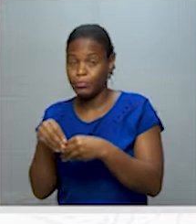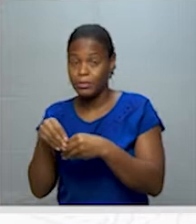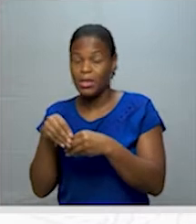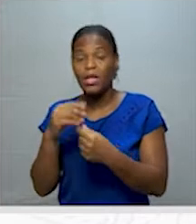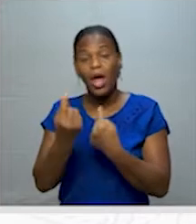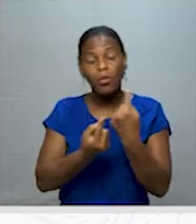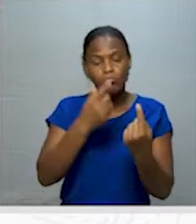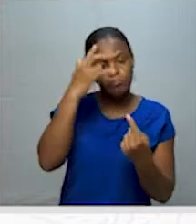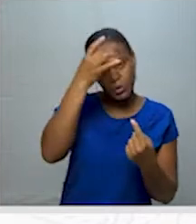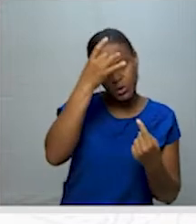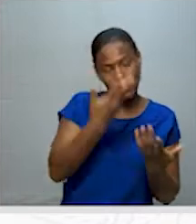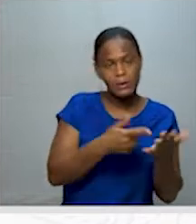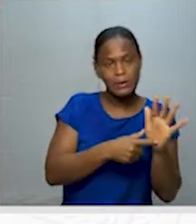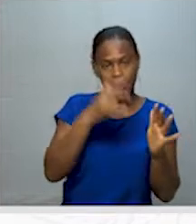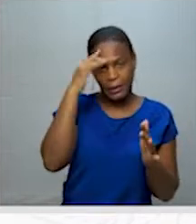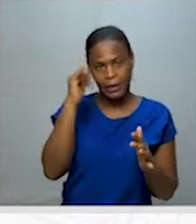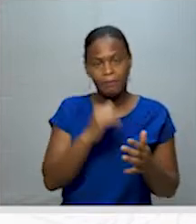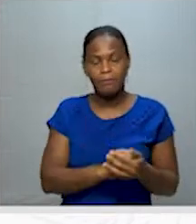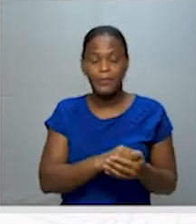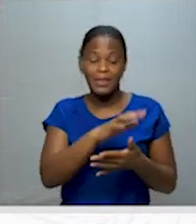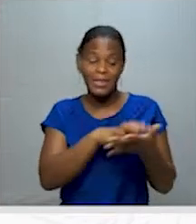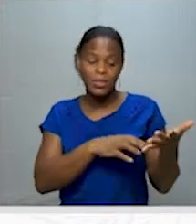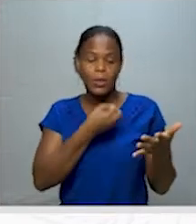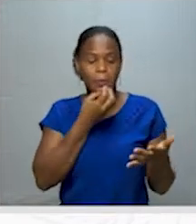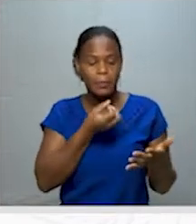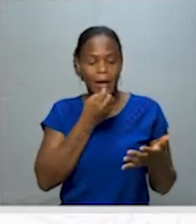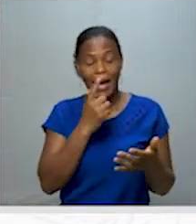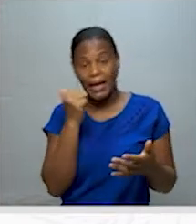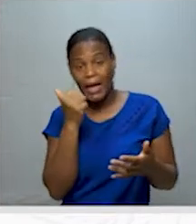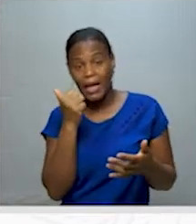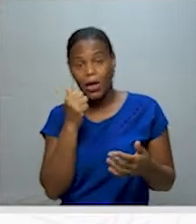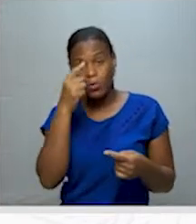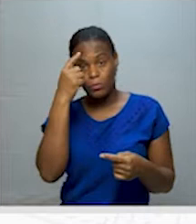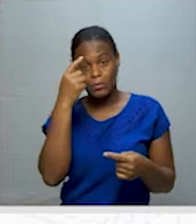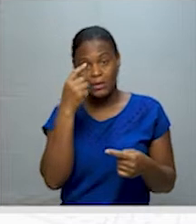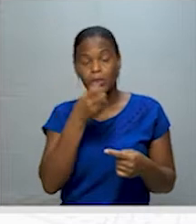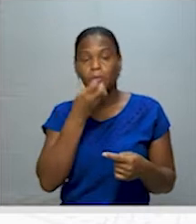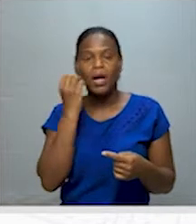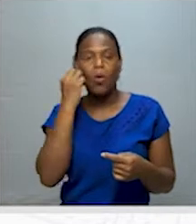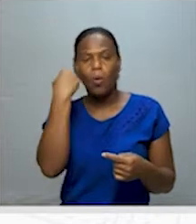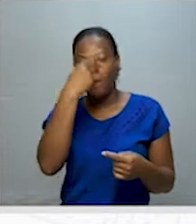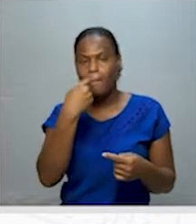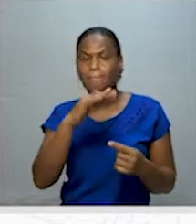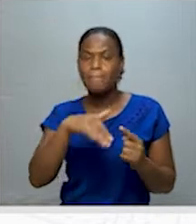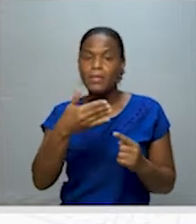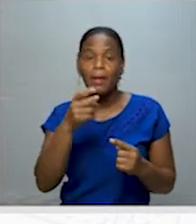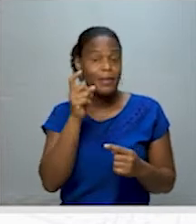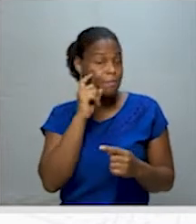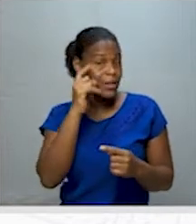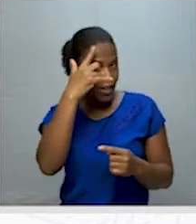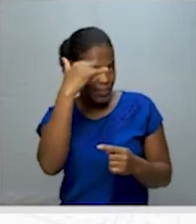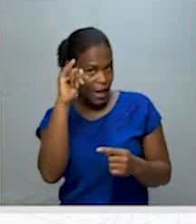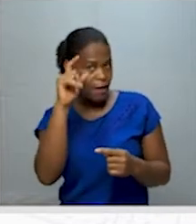vista. Texto argumentativo é aquele que tem como principais características defender